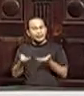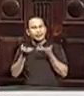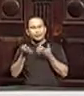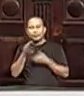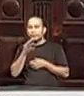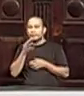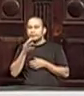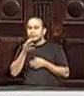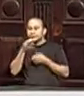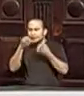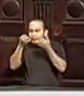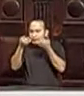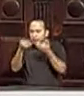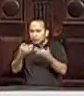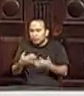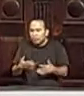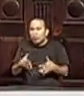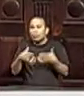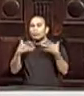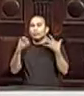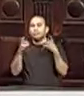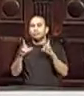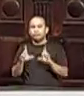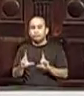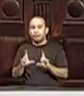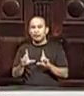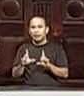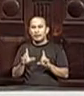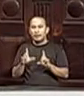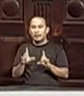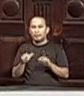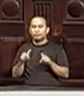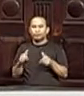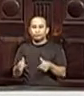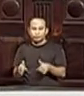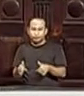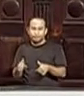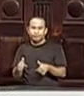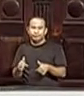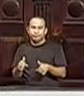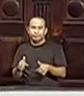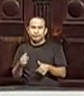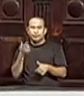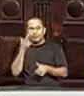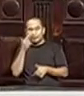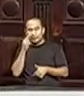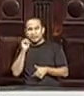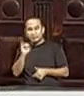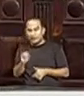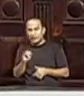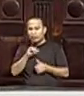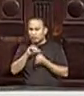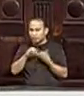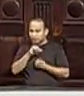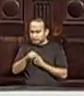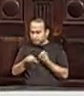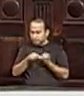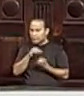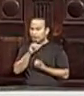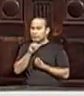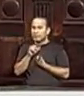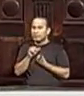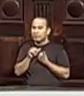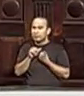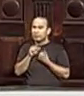em detalhes qual será exatamente a metodologia adotada para ver se essa mudança na regra de